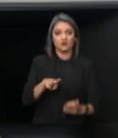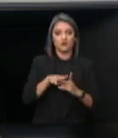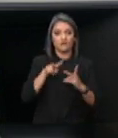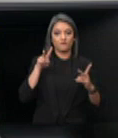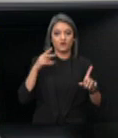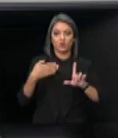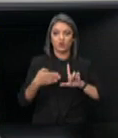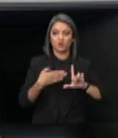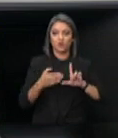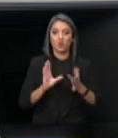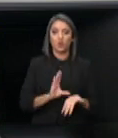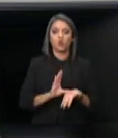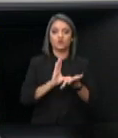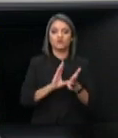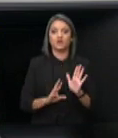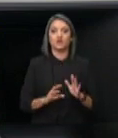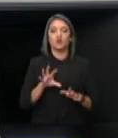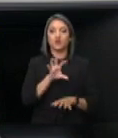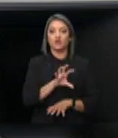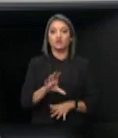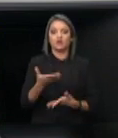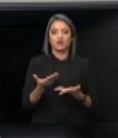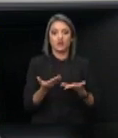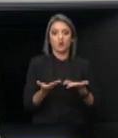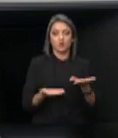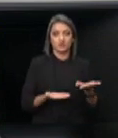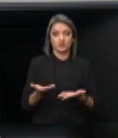conferência do Conselho Regional de serviço social